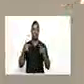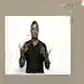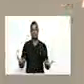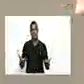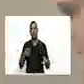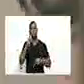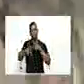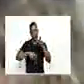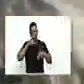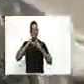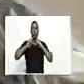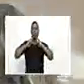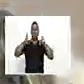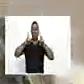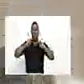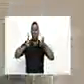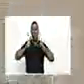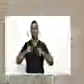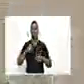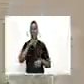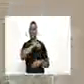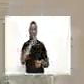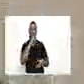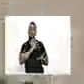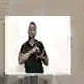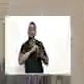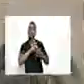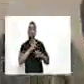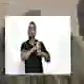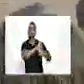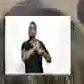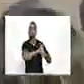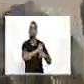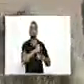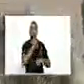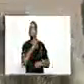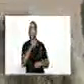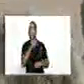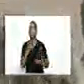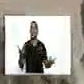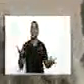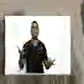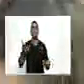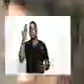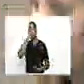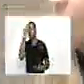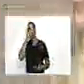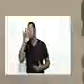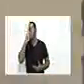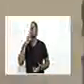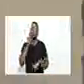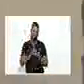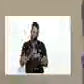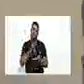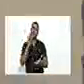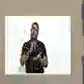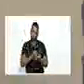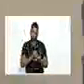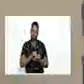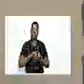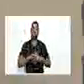população reclamar que aqui eu não tenho um varredor na rua eu não tô vendo varredor nenhum dia isso nós temos sim nós